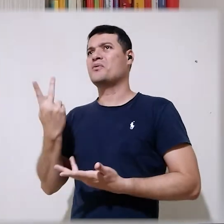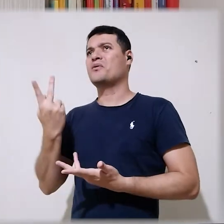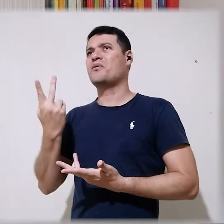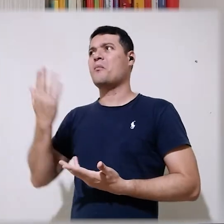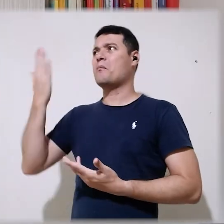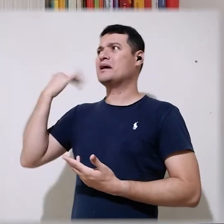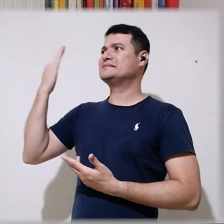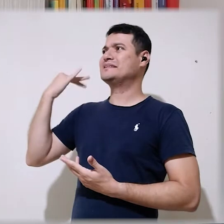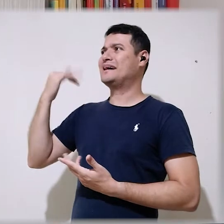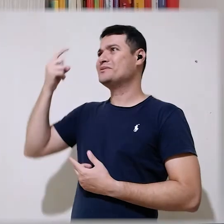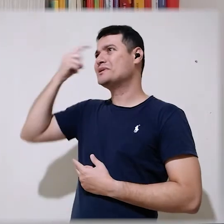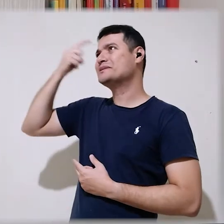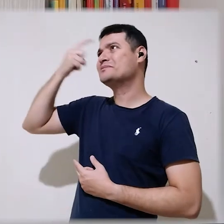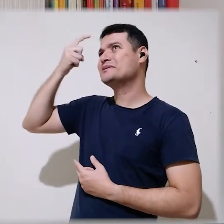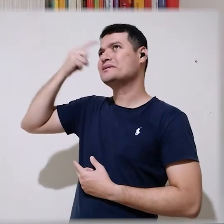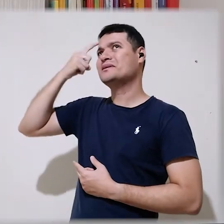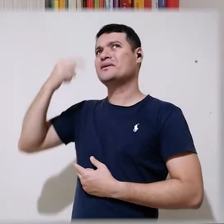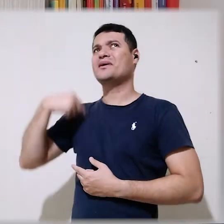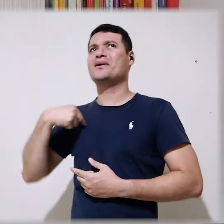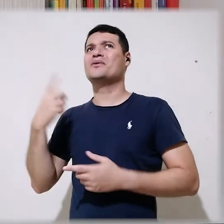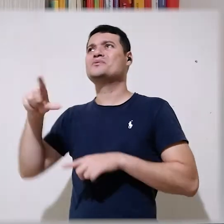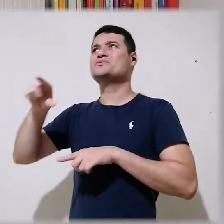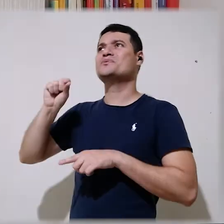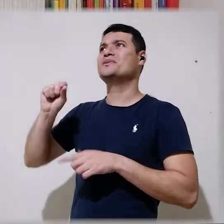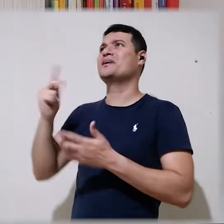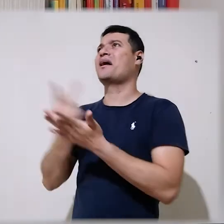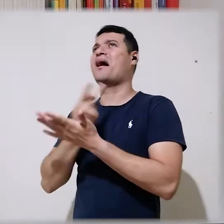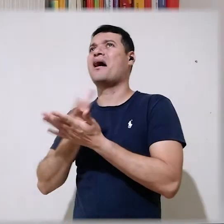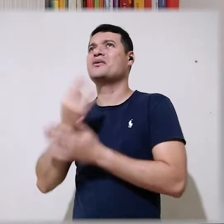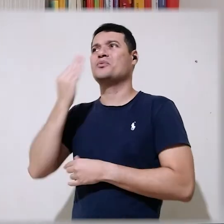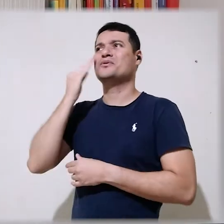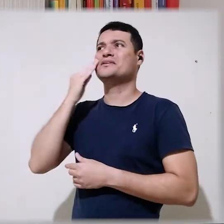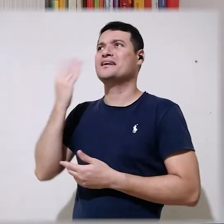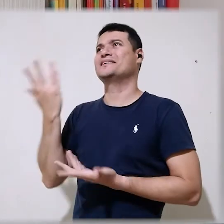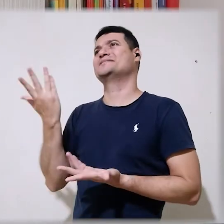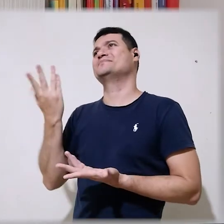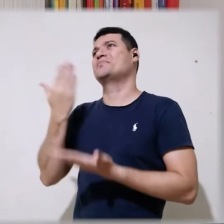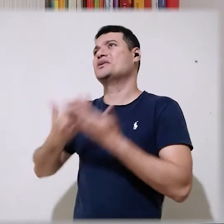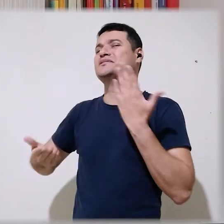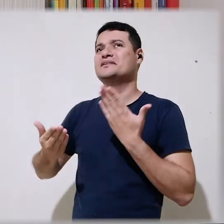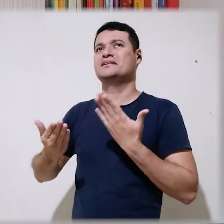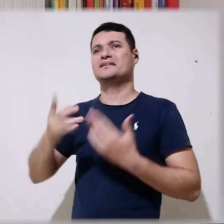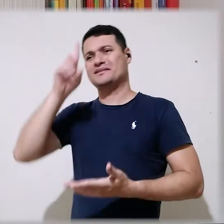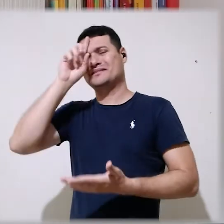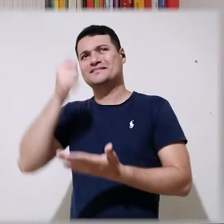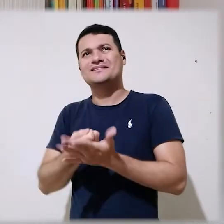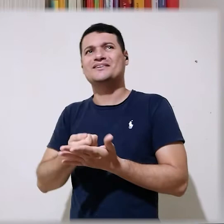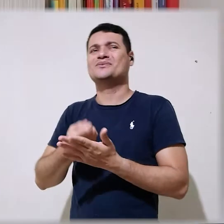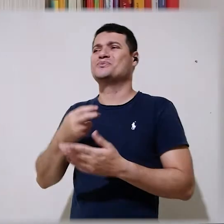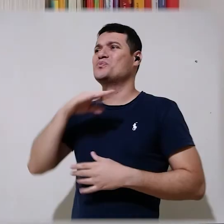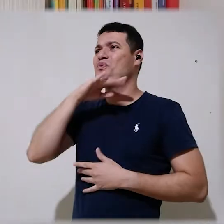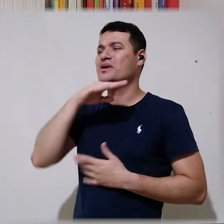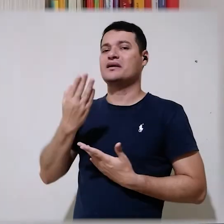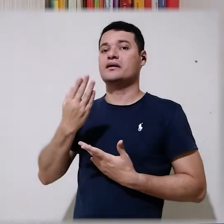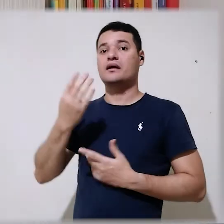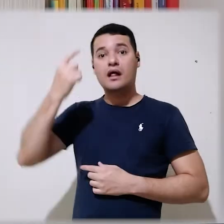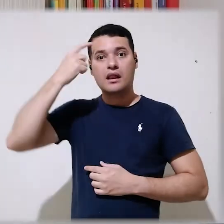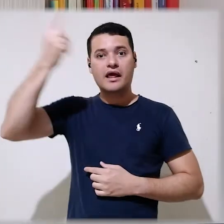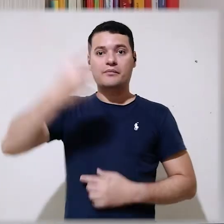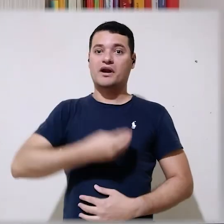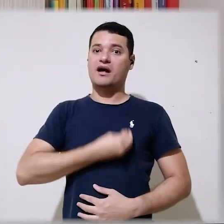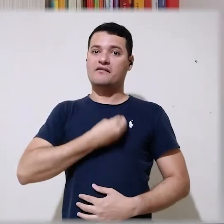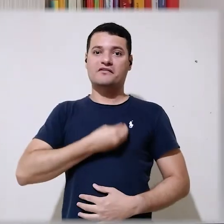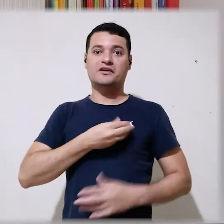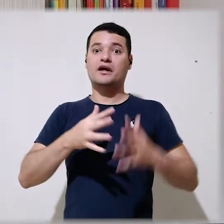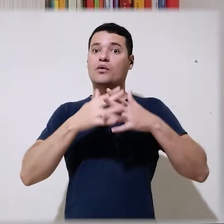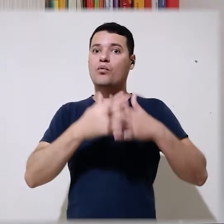pegar preso no passado, ruminando sobre suas escolhas, oportunidades perdidas ou decisões tomadas,